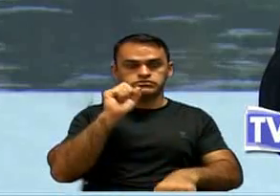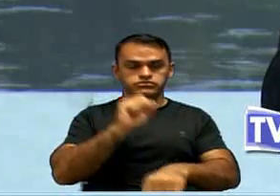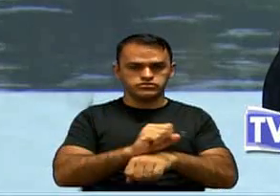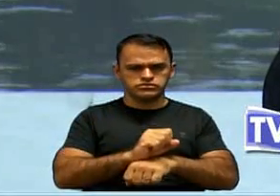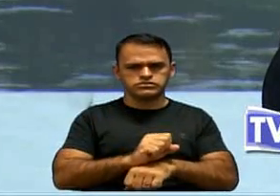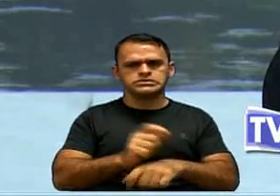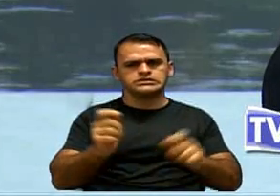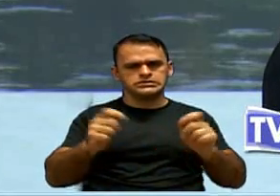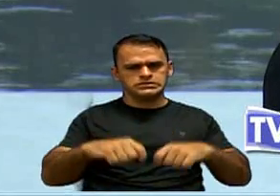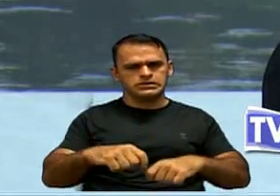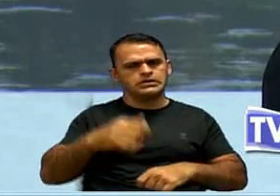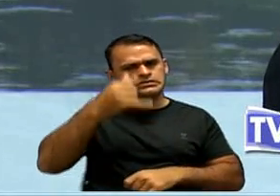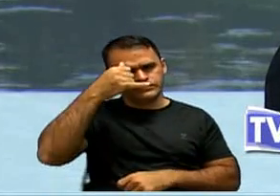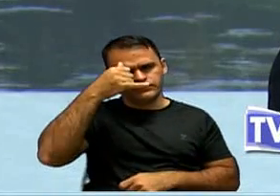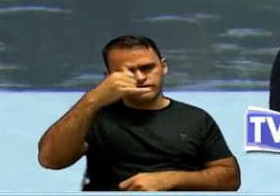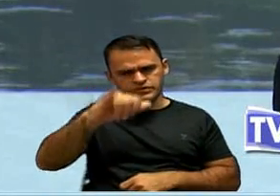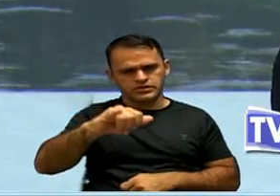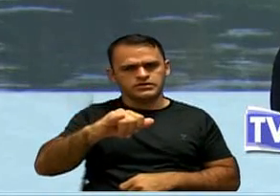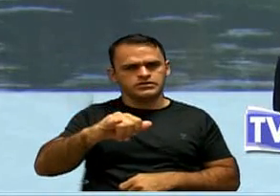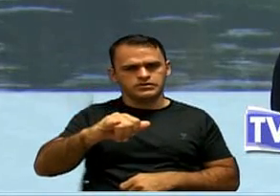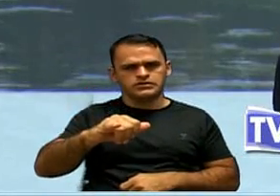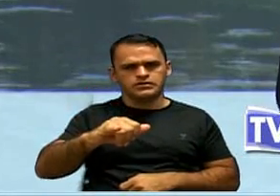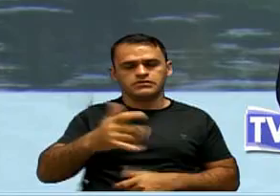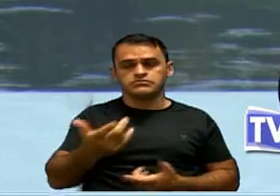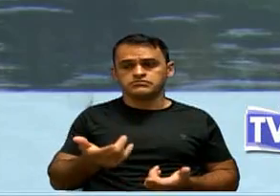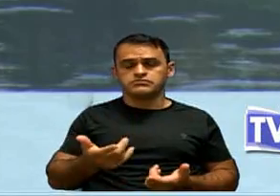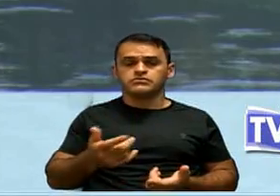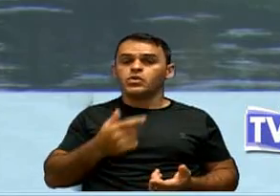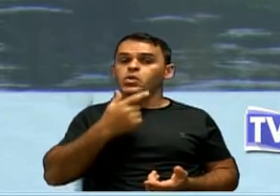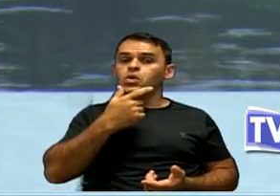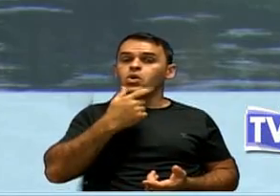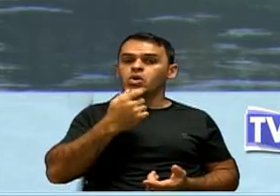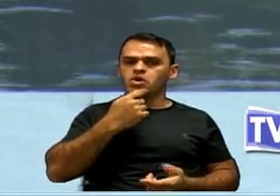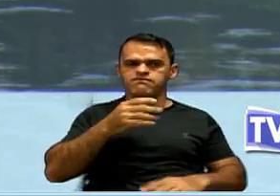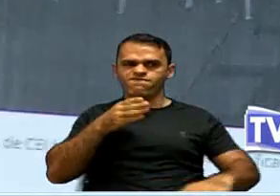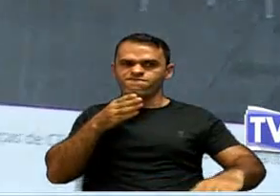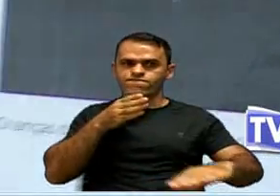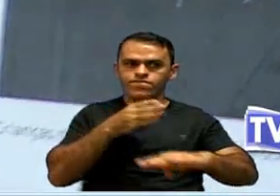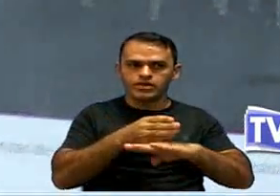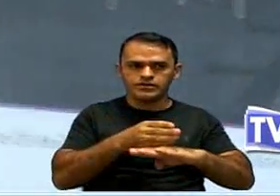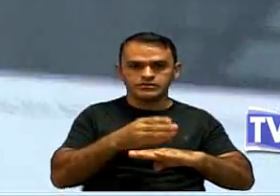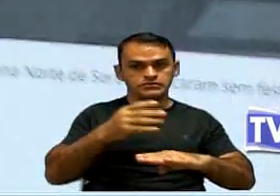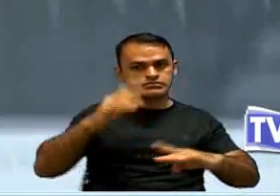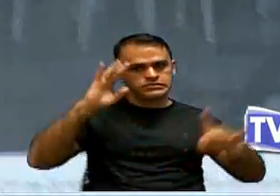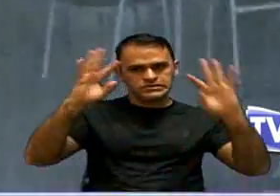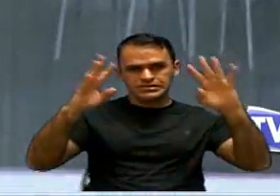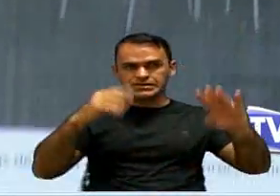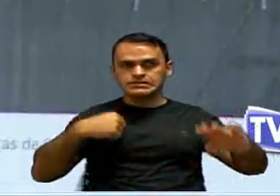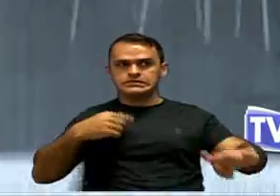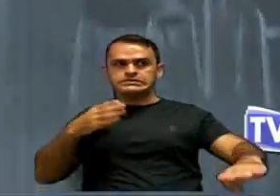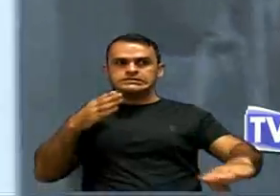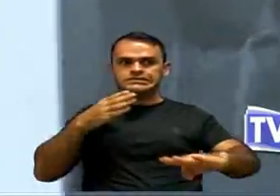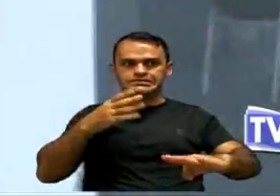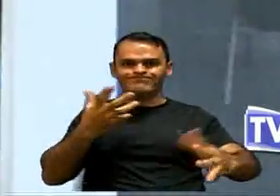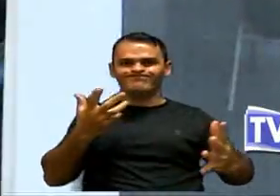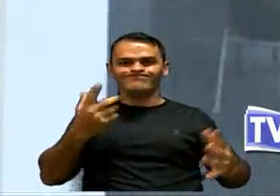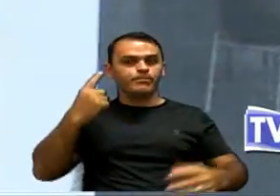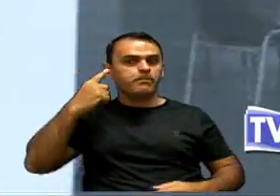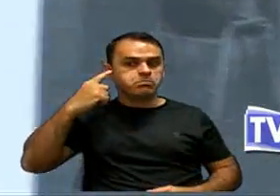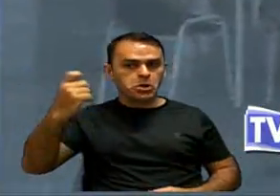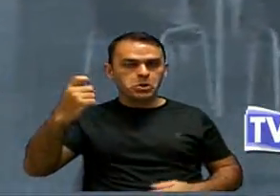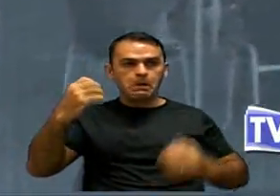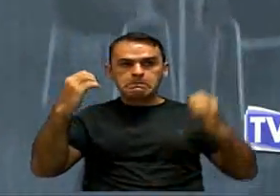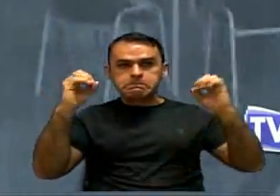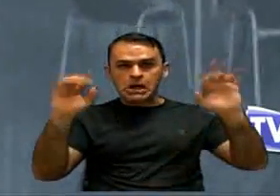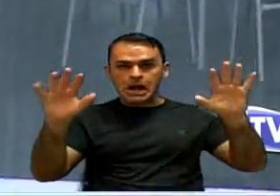muito o furto dessas escolas, trazendo mais tranquilidade, uma vez que o ladrão, ele vai pensar 1 milhão de vezes mais antes de pular numa